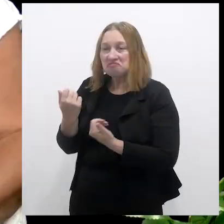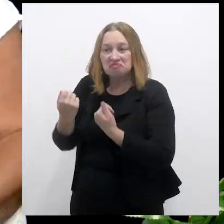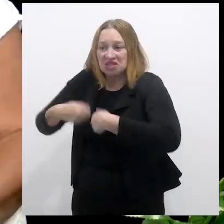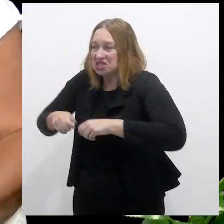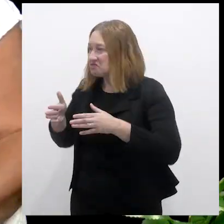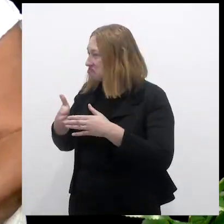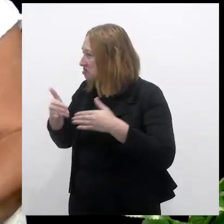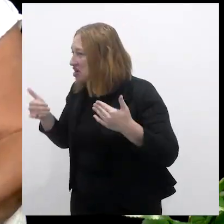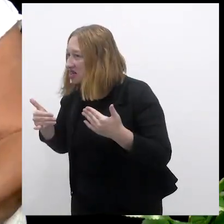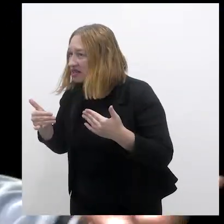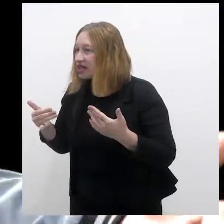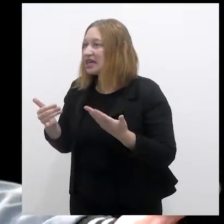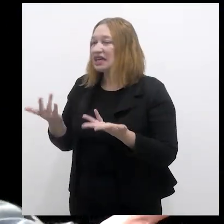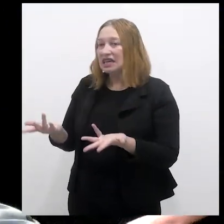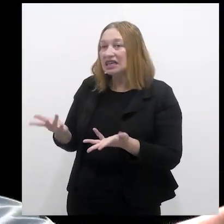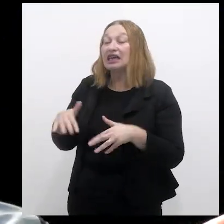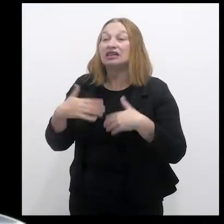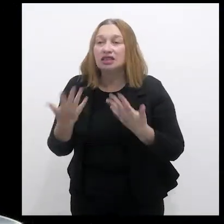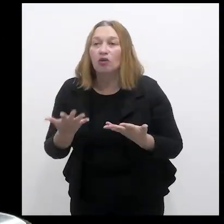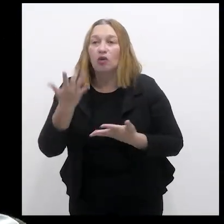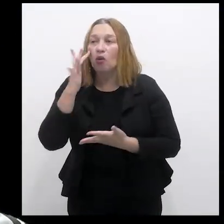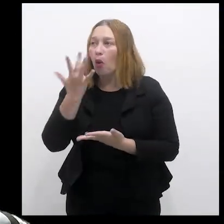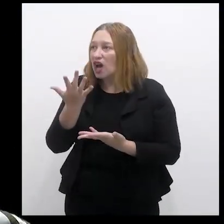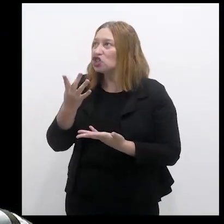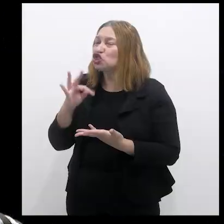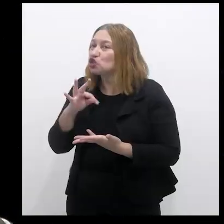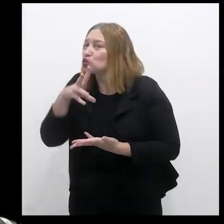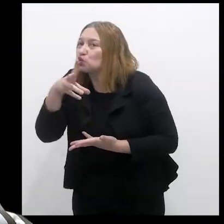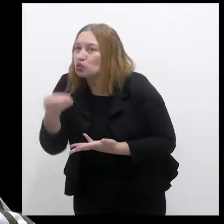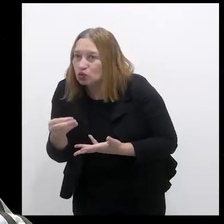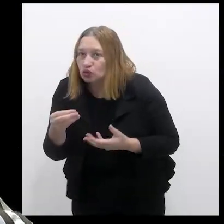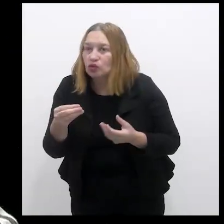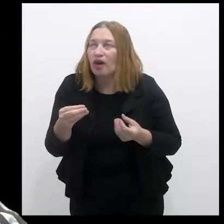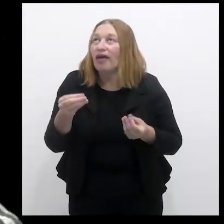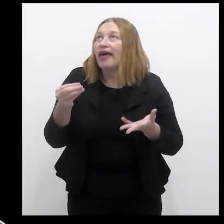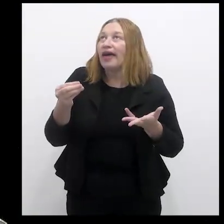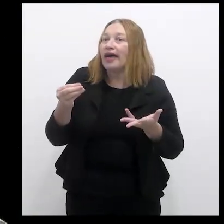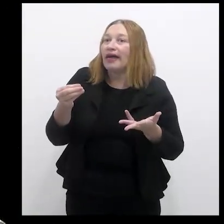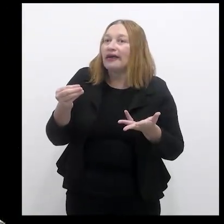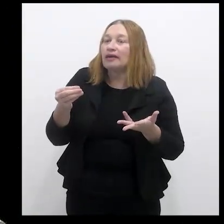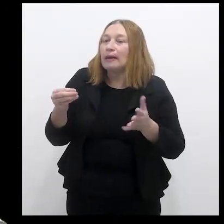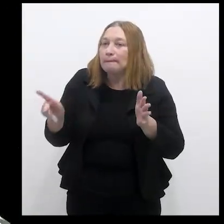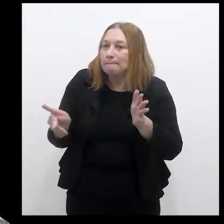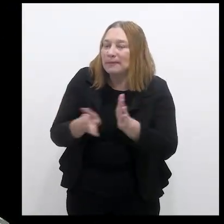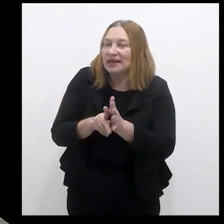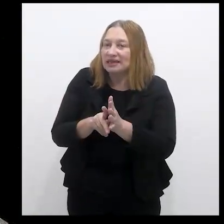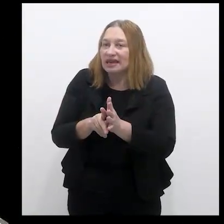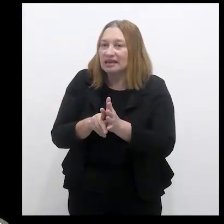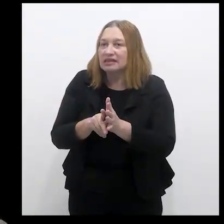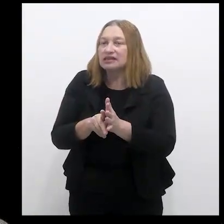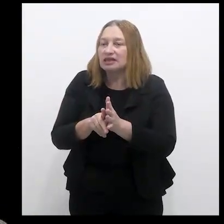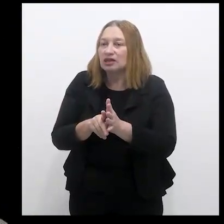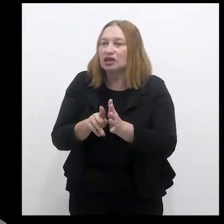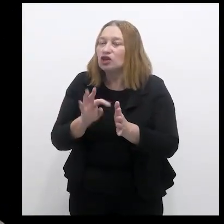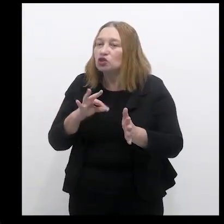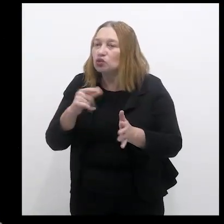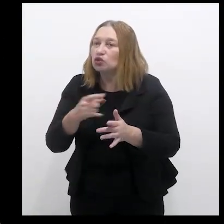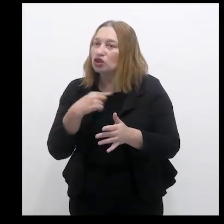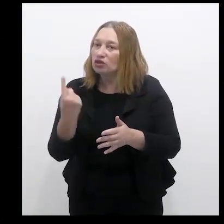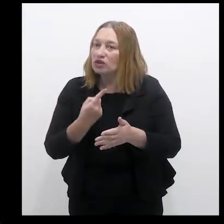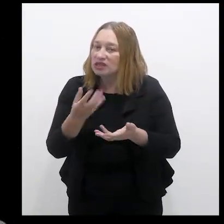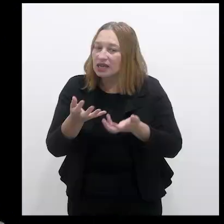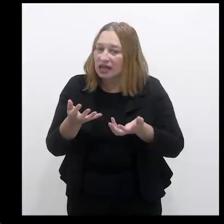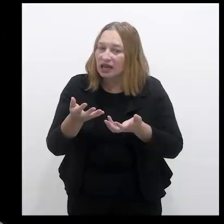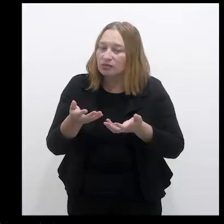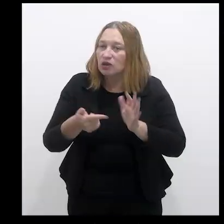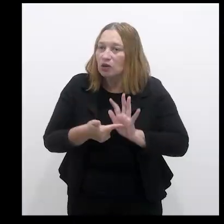sociedade por ser diferente do que as pessoas esperam, né? Então, acho que isso tudo faz parte dos pilares que a gente